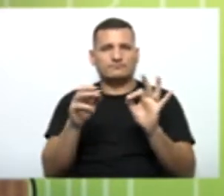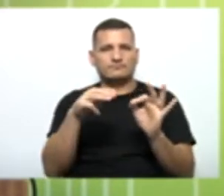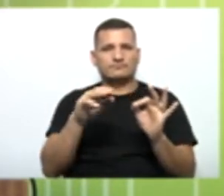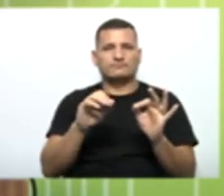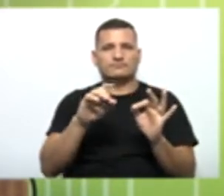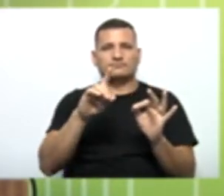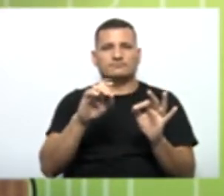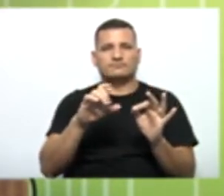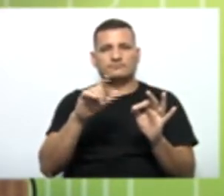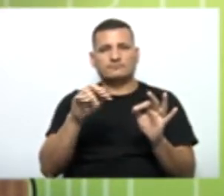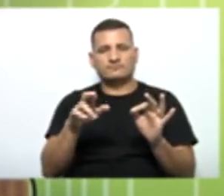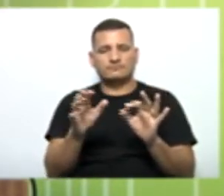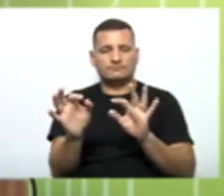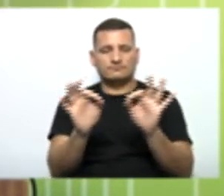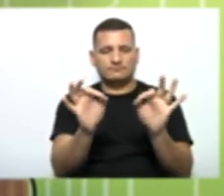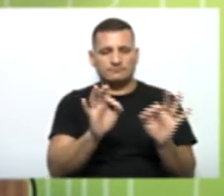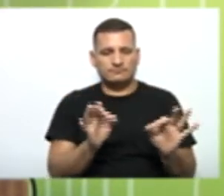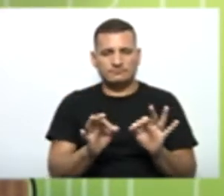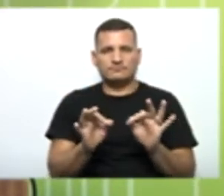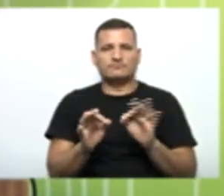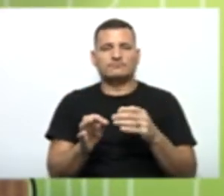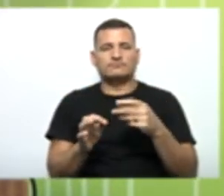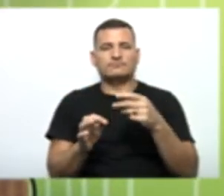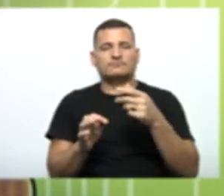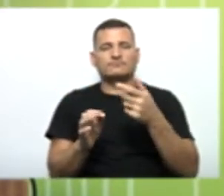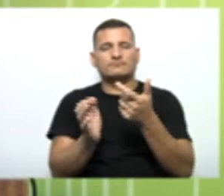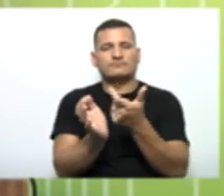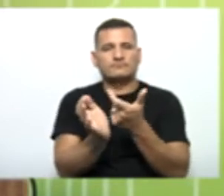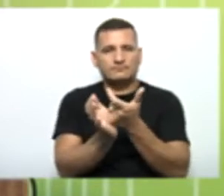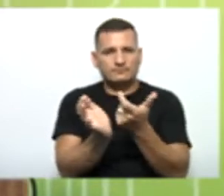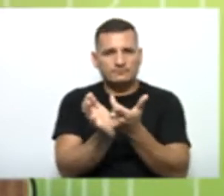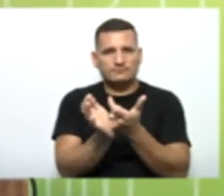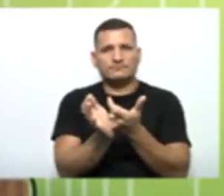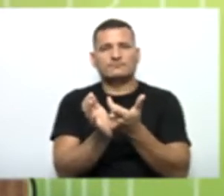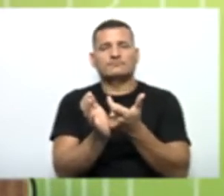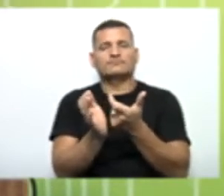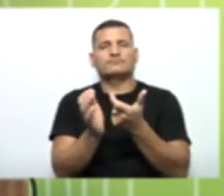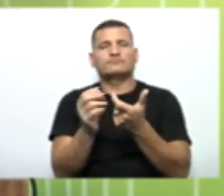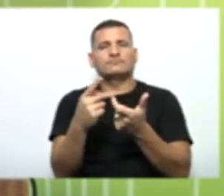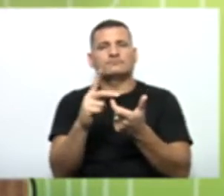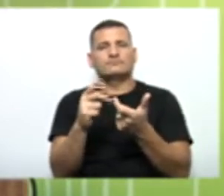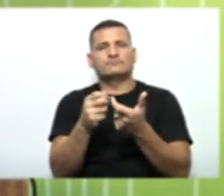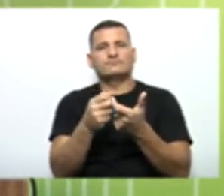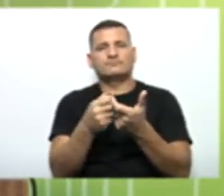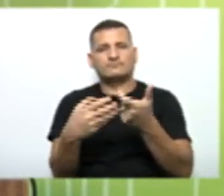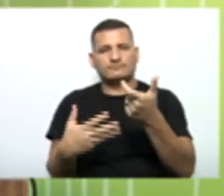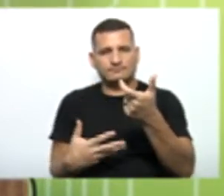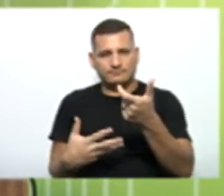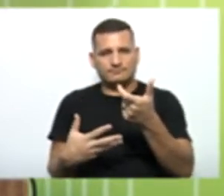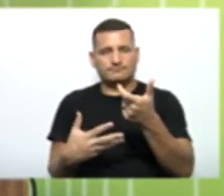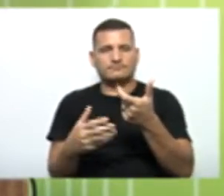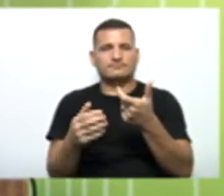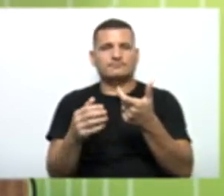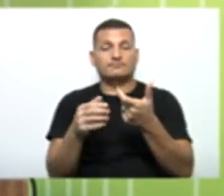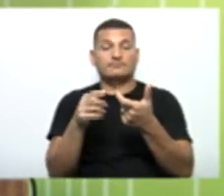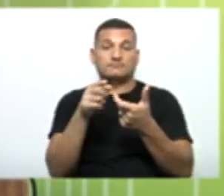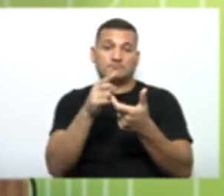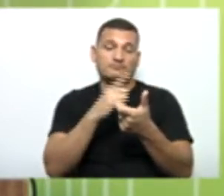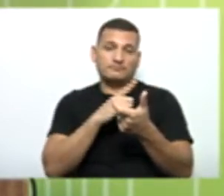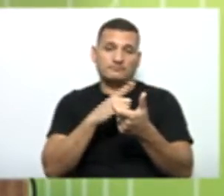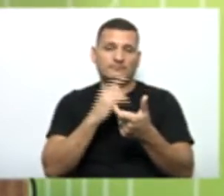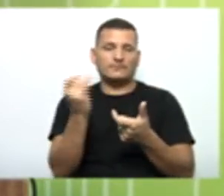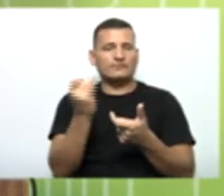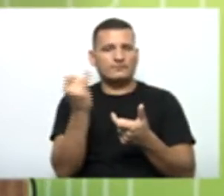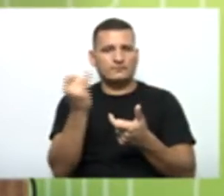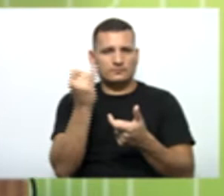né? Identificar as classes, quais são os seus atributos, como elas se relacionam. Vocês vão ter uma informação importante aqui,